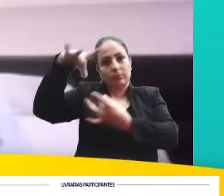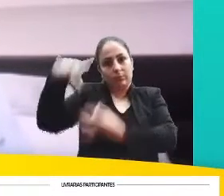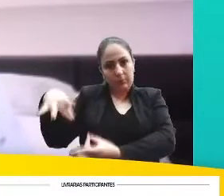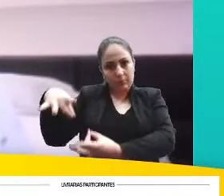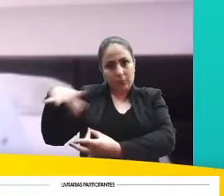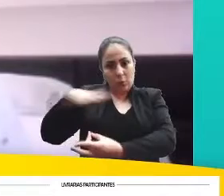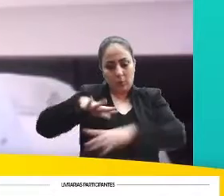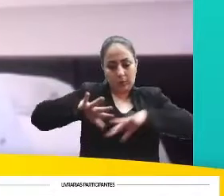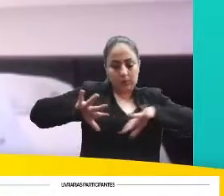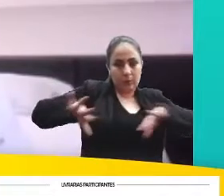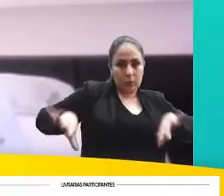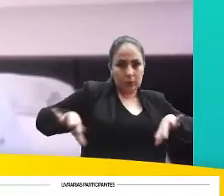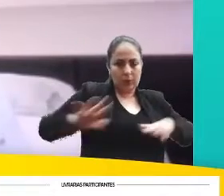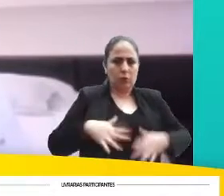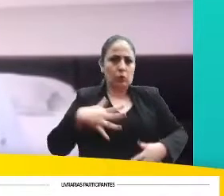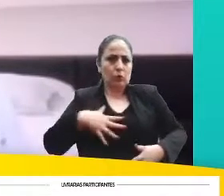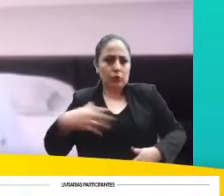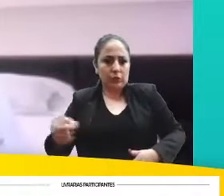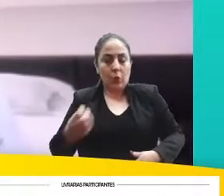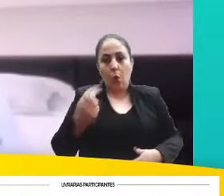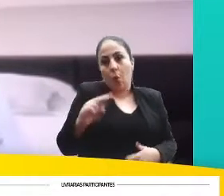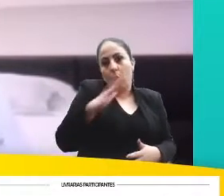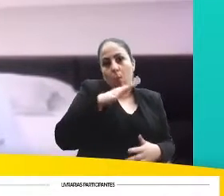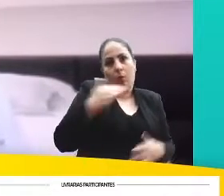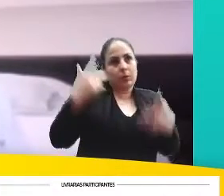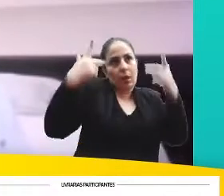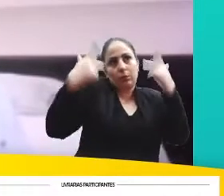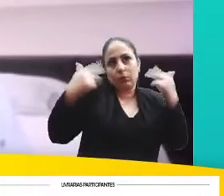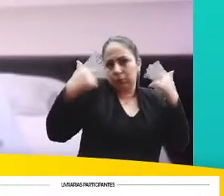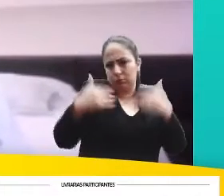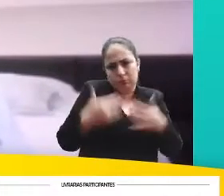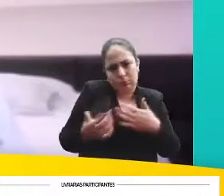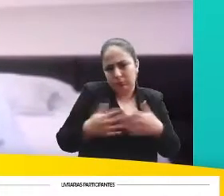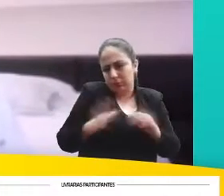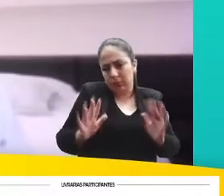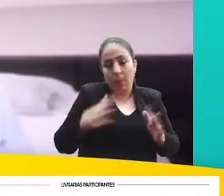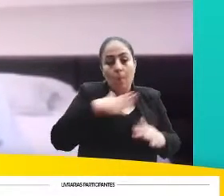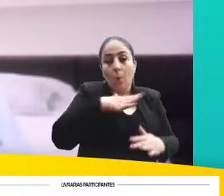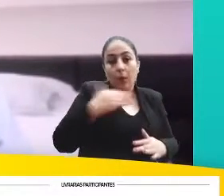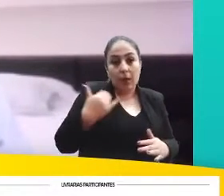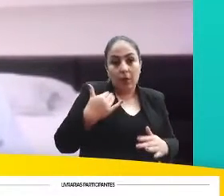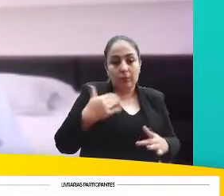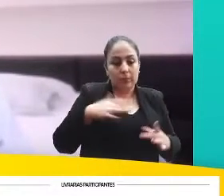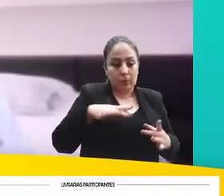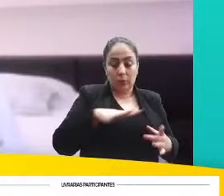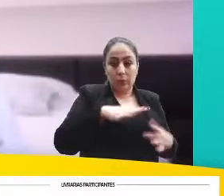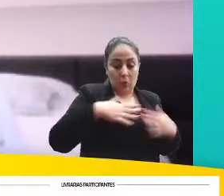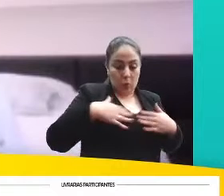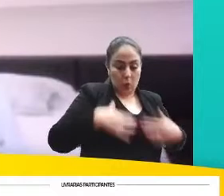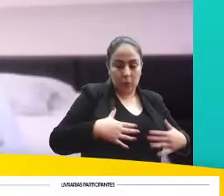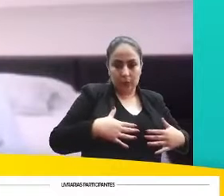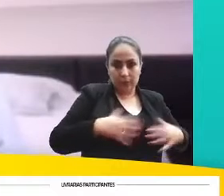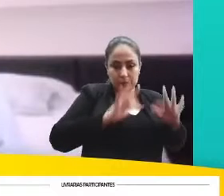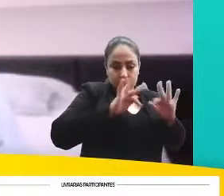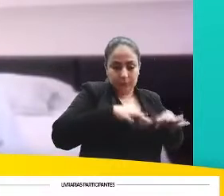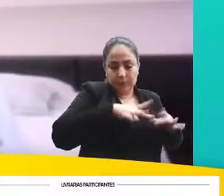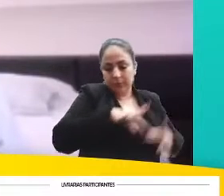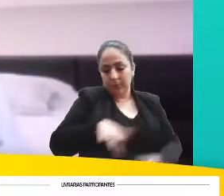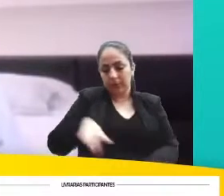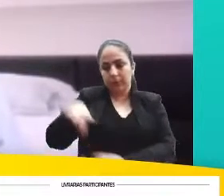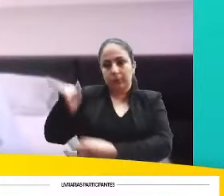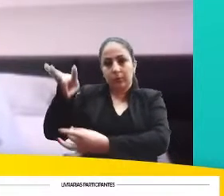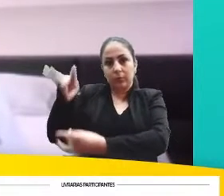razões, ou por suicídio, ou por morte natural, não importa. No momento que nos desligamos do corpo, nós nos